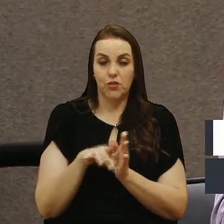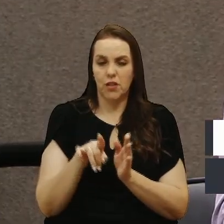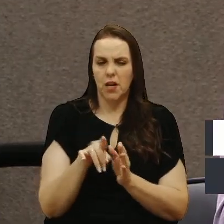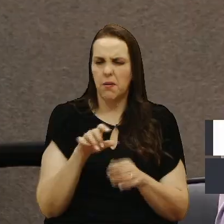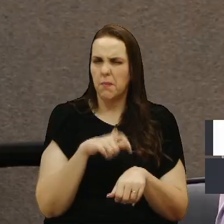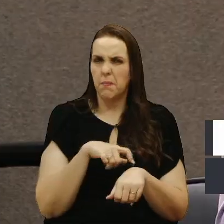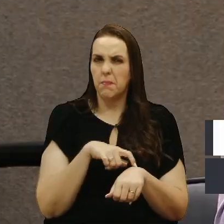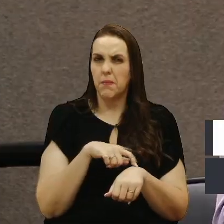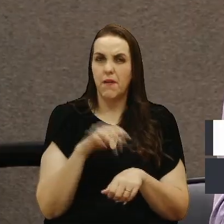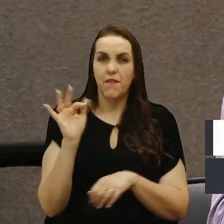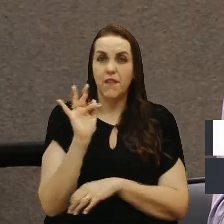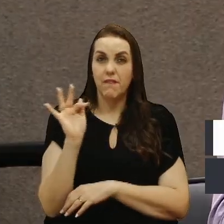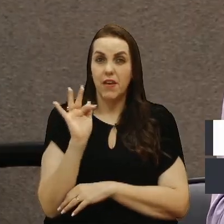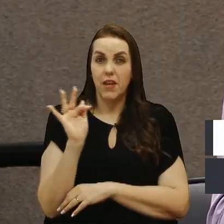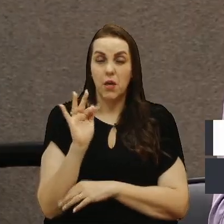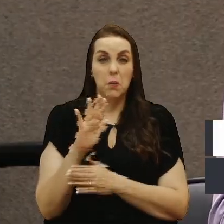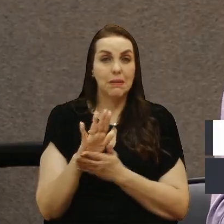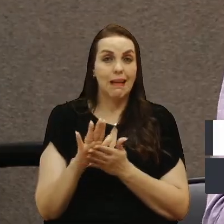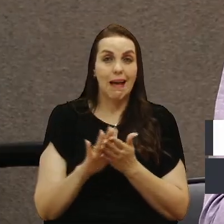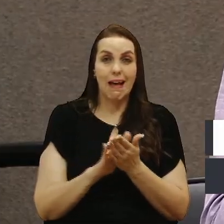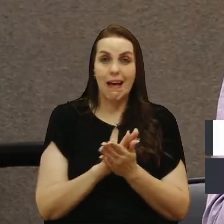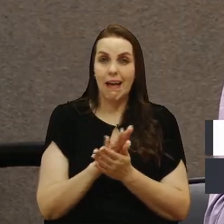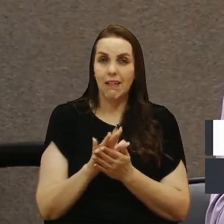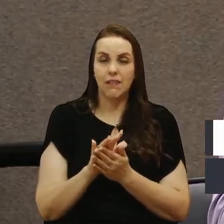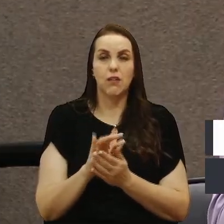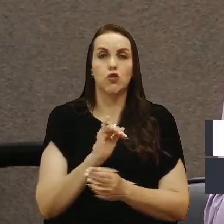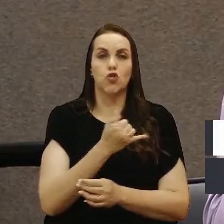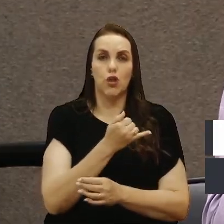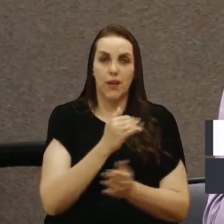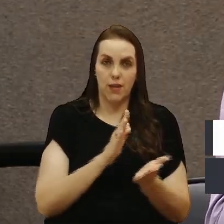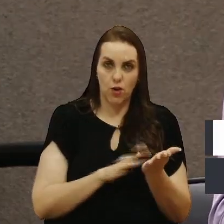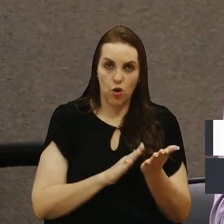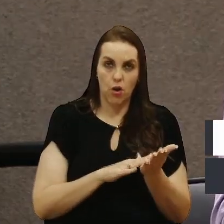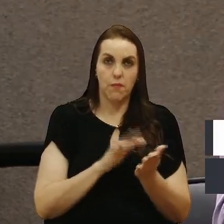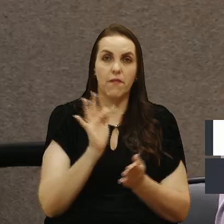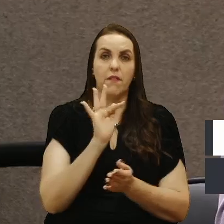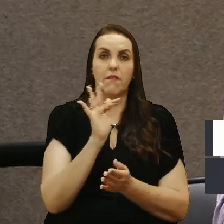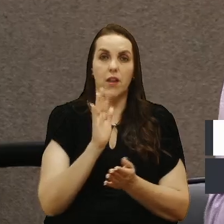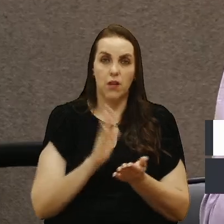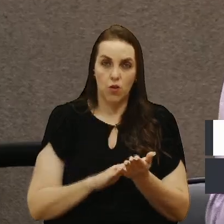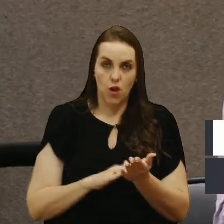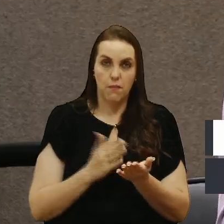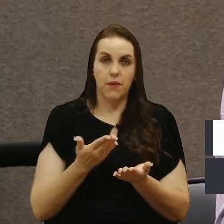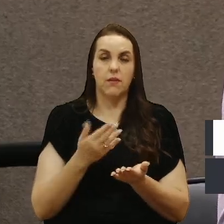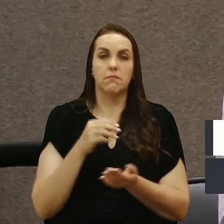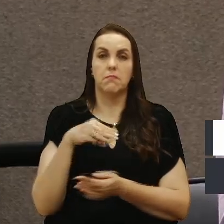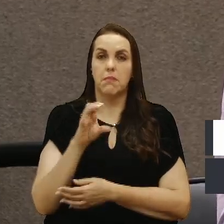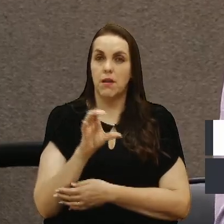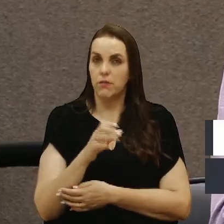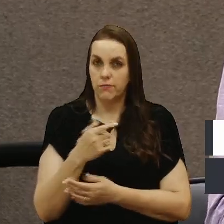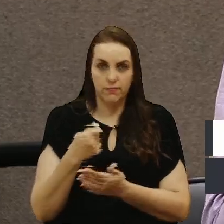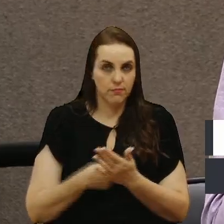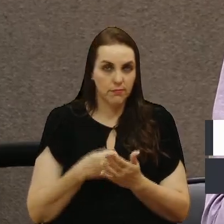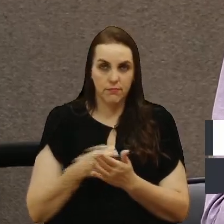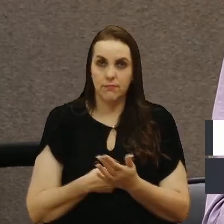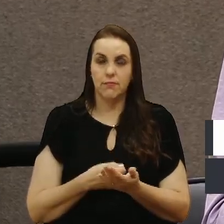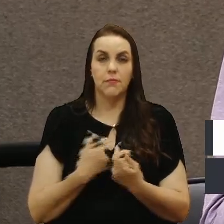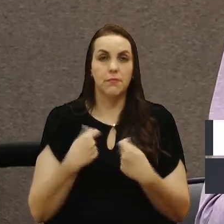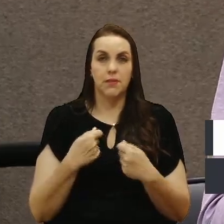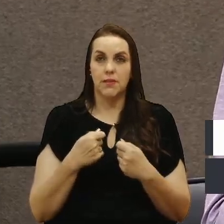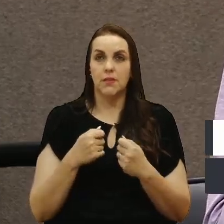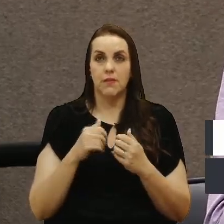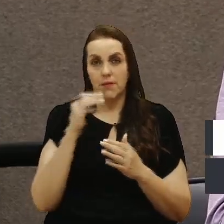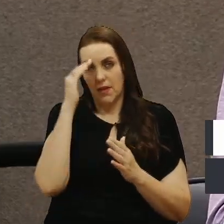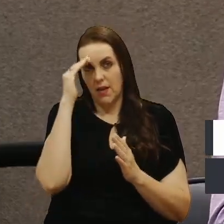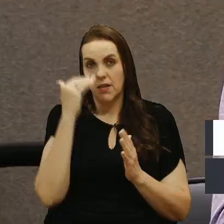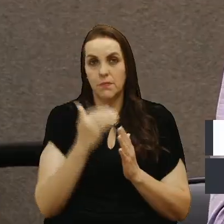em fevereiro, não tinha nada pronto. Janeiro a gente cobrou, fevereiro a gente acertou, março também não deu. O que a gente tinha que fazer? Respeitando